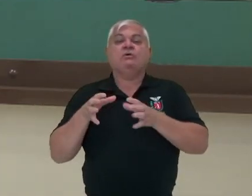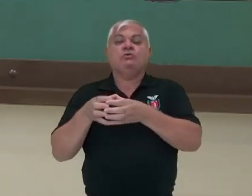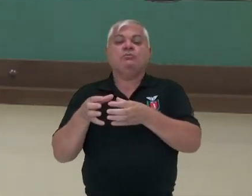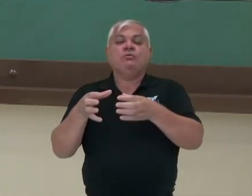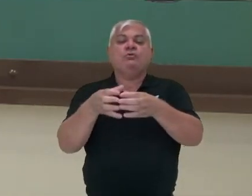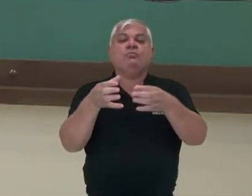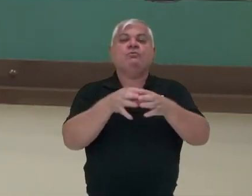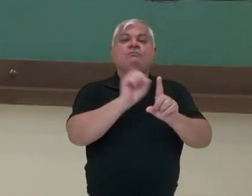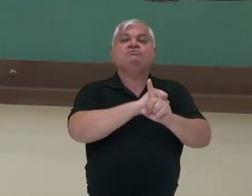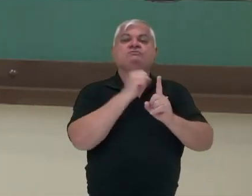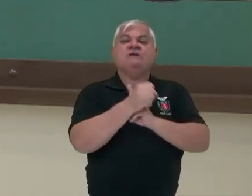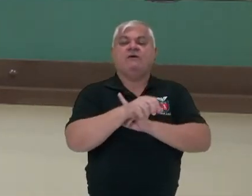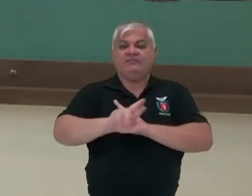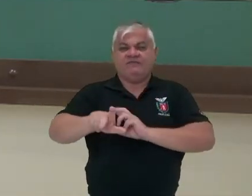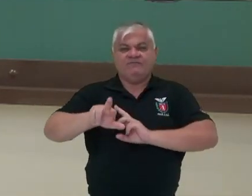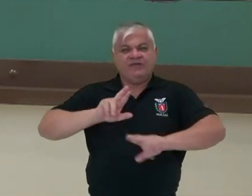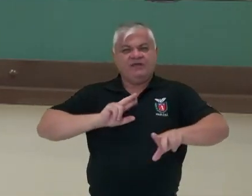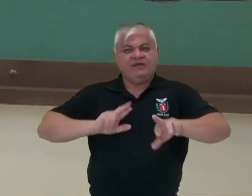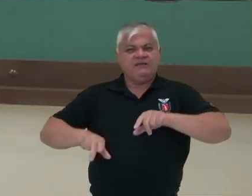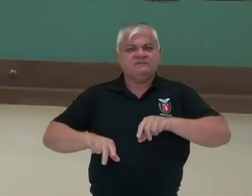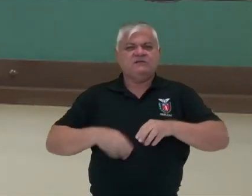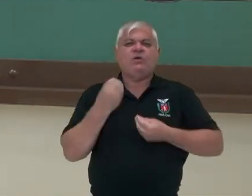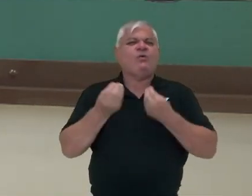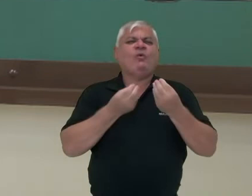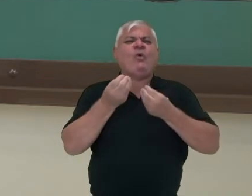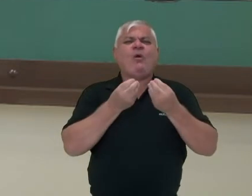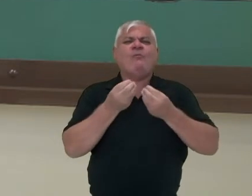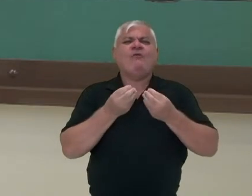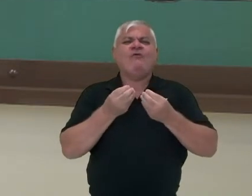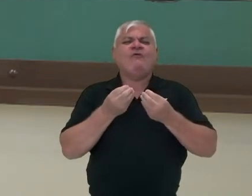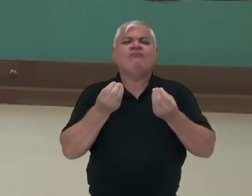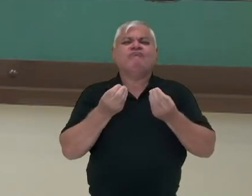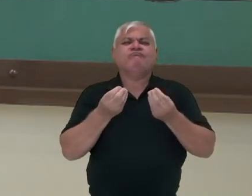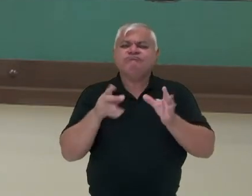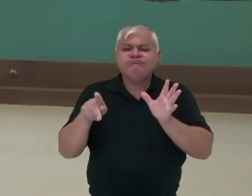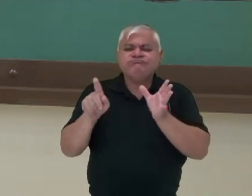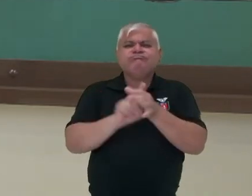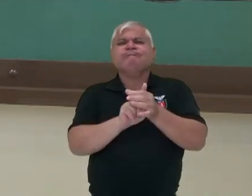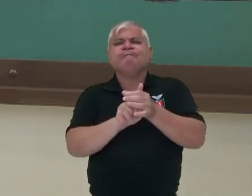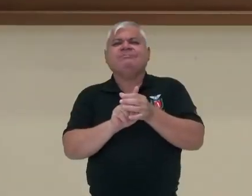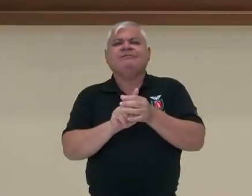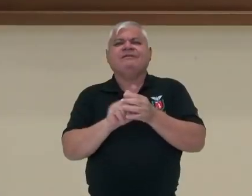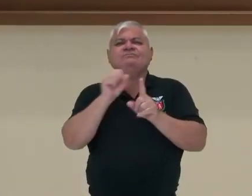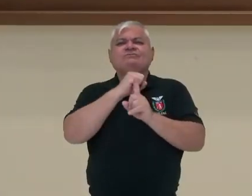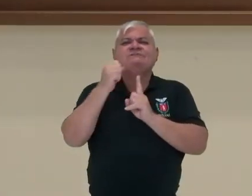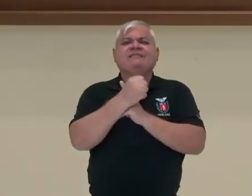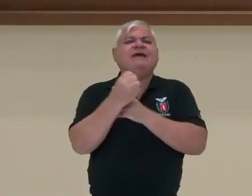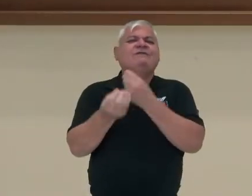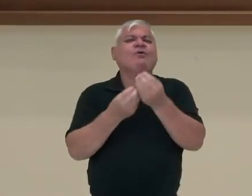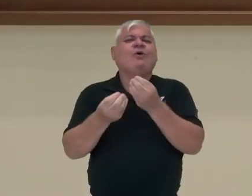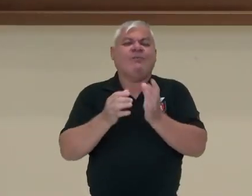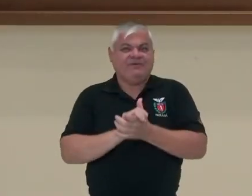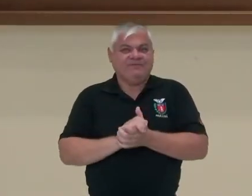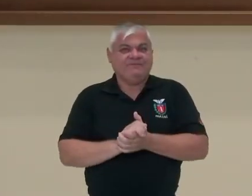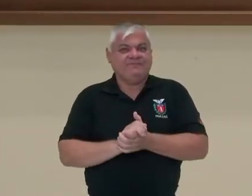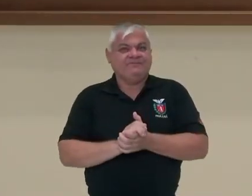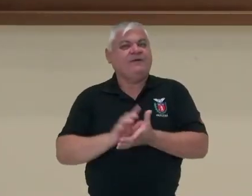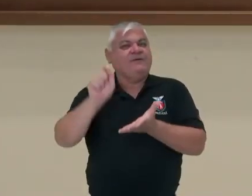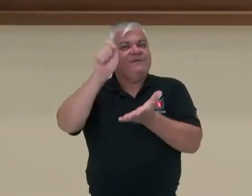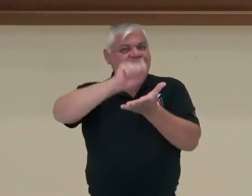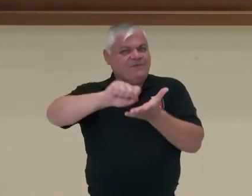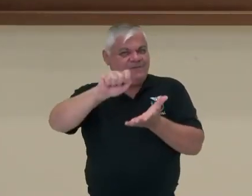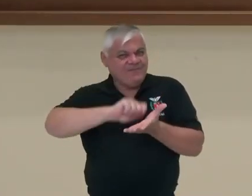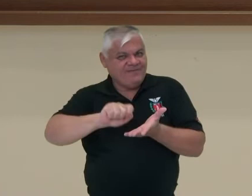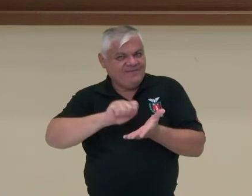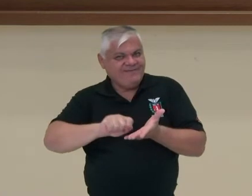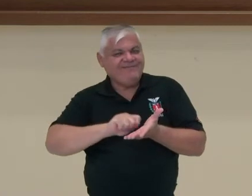bem distintos. Como era composta a sociedade colonial espanhola? Então, vocês vão copiar essa questão